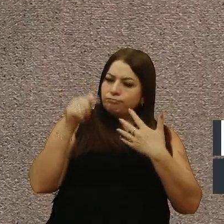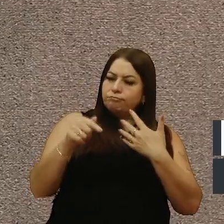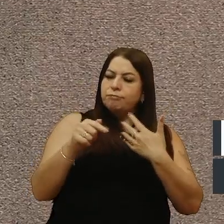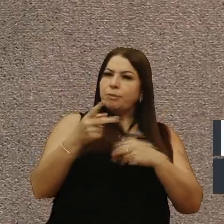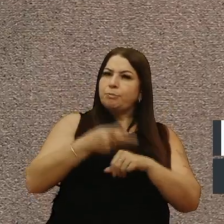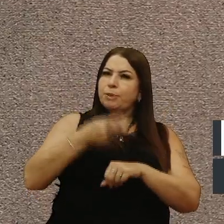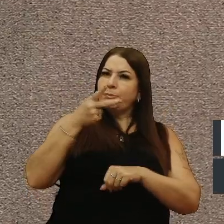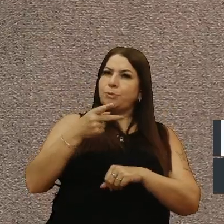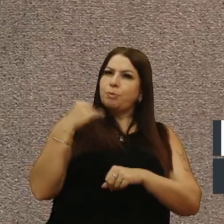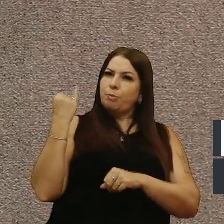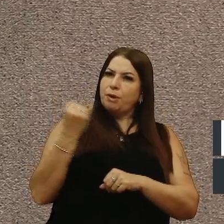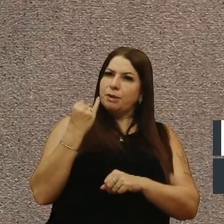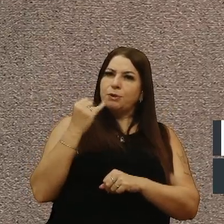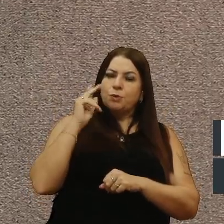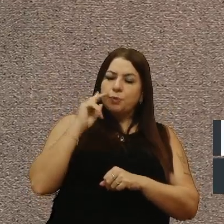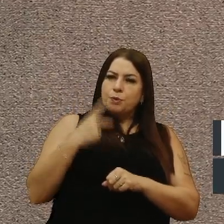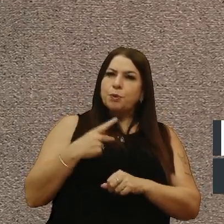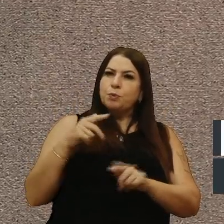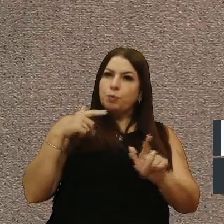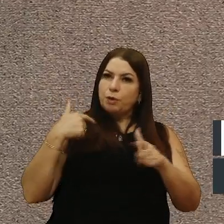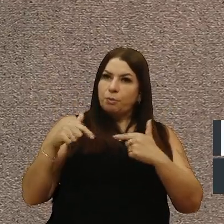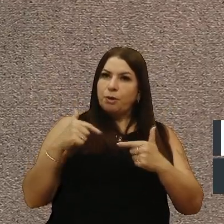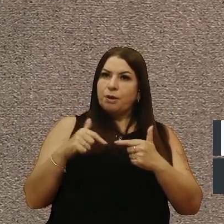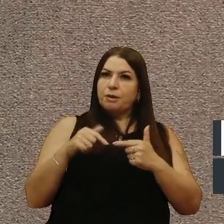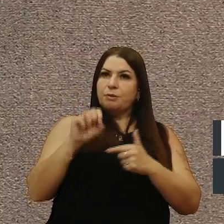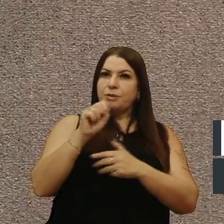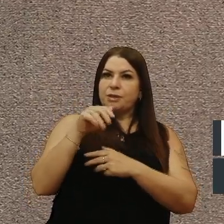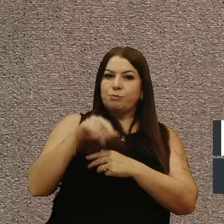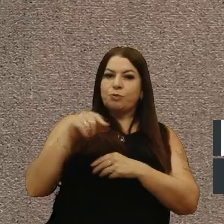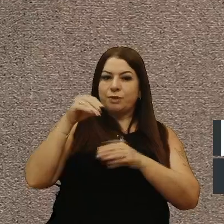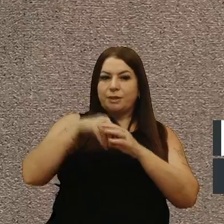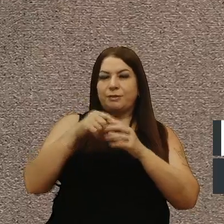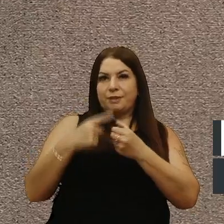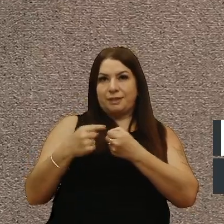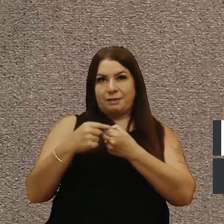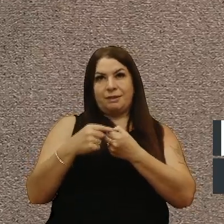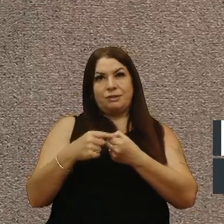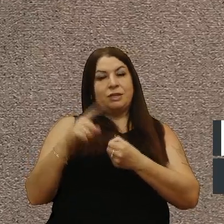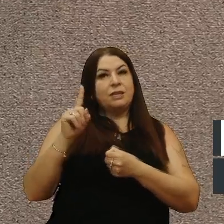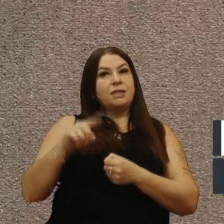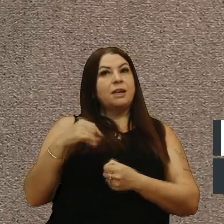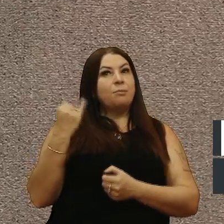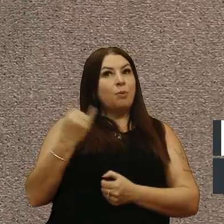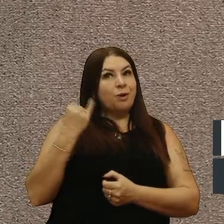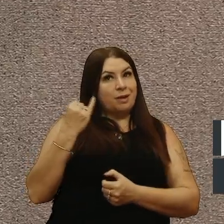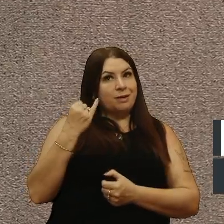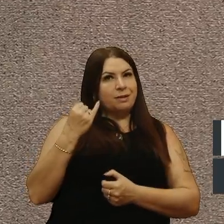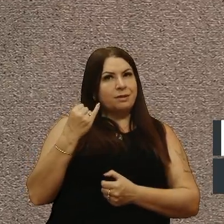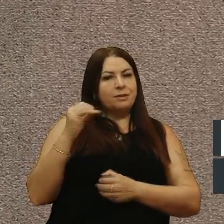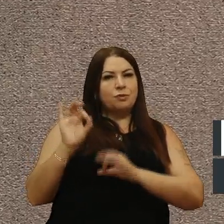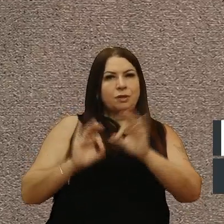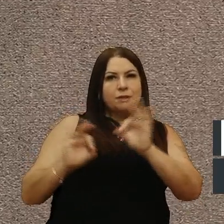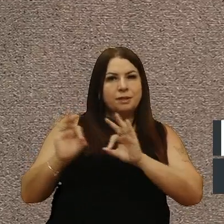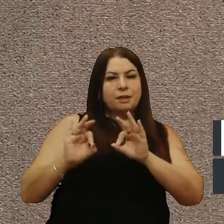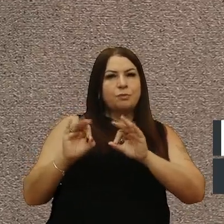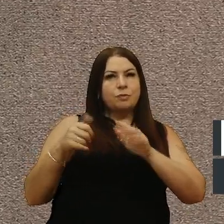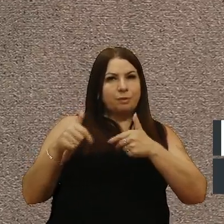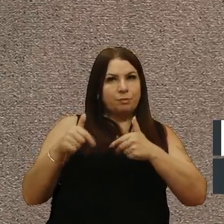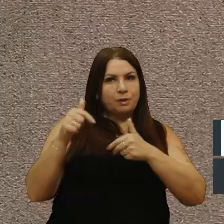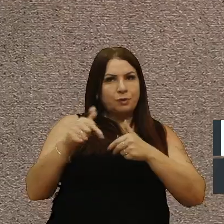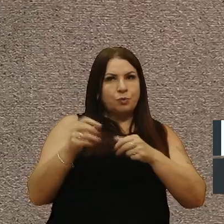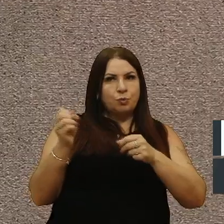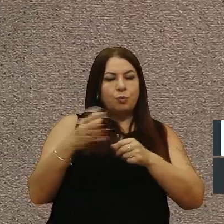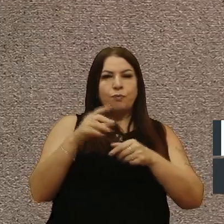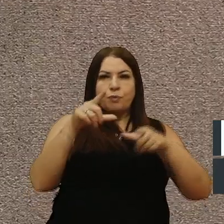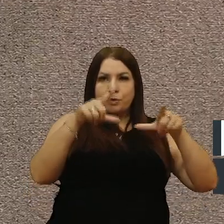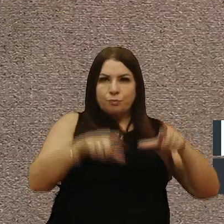tão importante que reconhece o trabalho do SAMU na nossa cidade e a importância de se estruturar esse serviço agora nesse novo